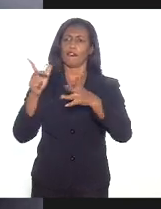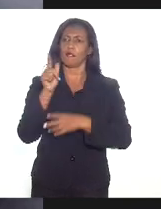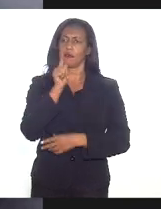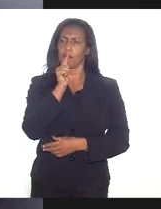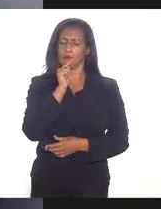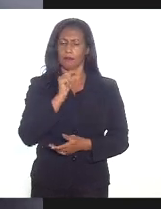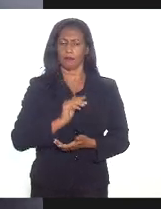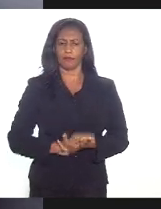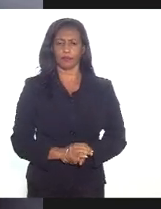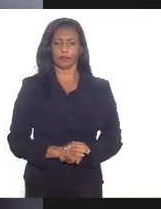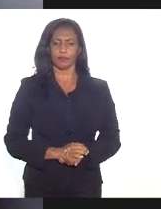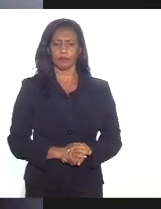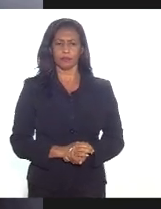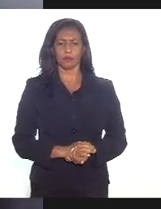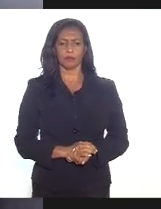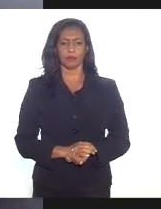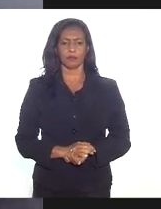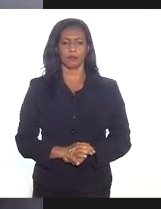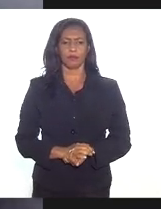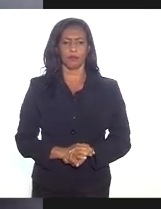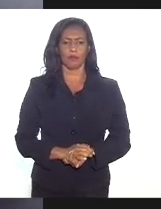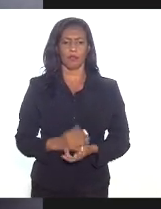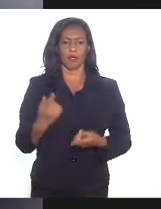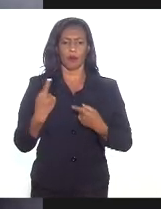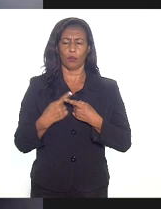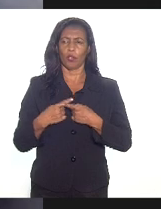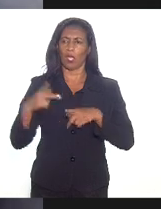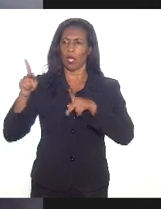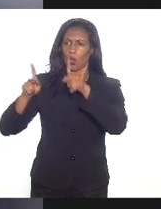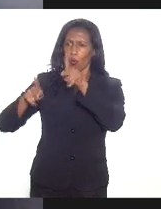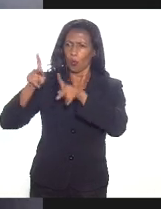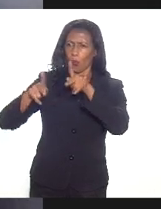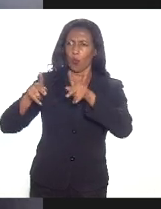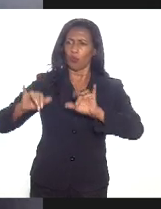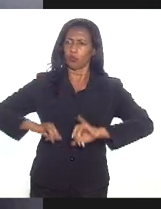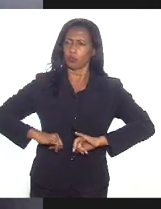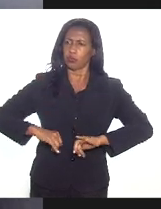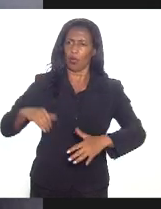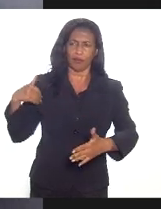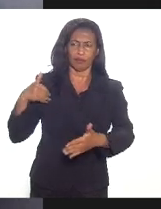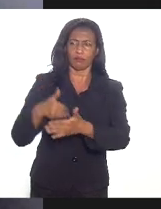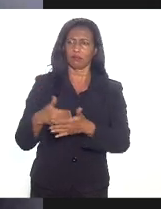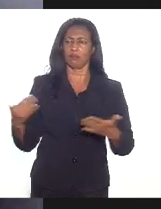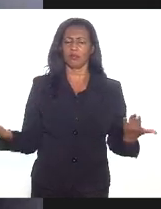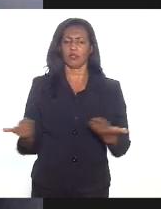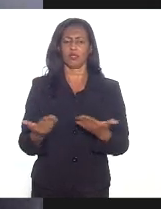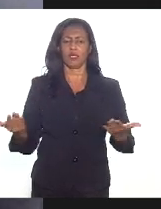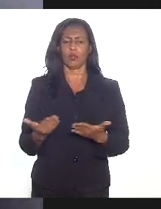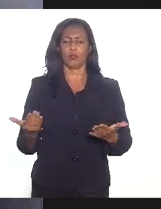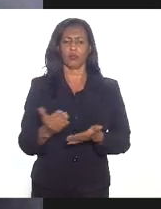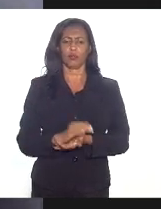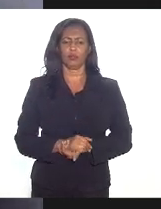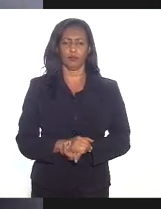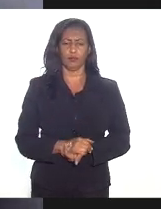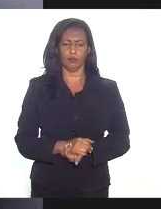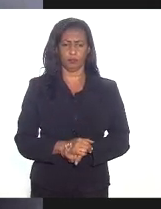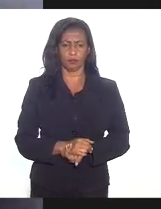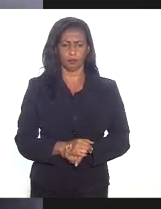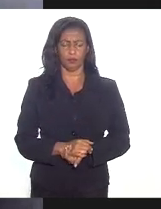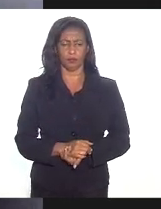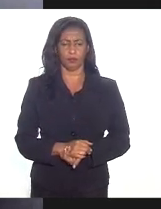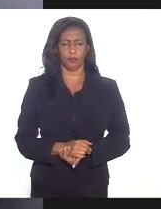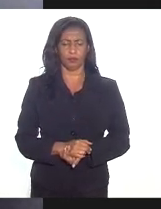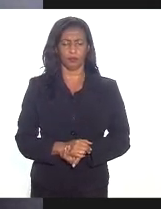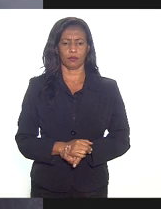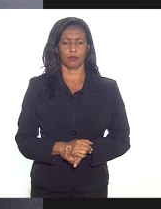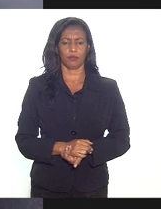A minha região sofre até hoje com falta de oportunidade de posto de trabalho que essa companhia alimentava toda essa